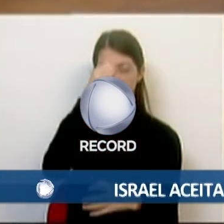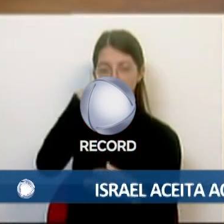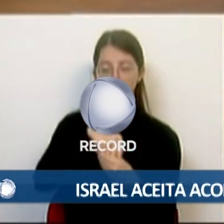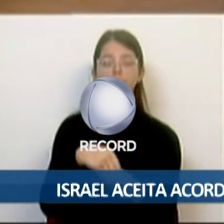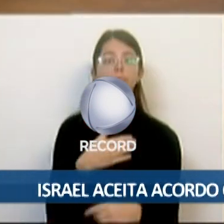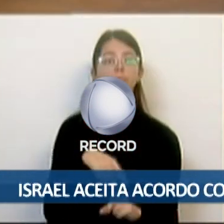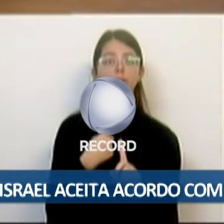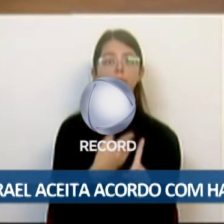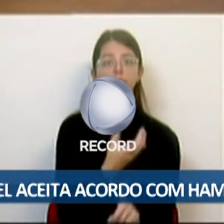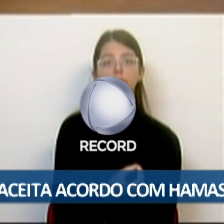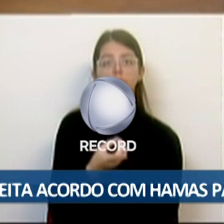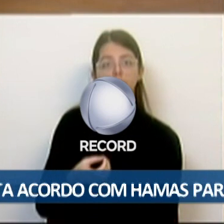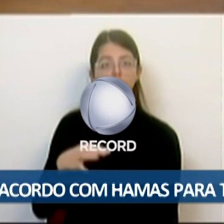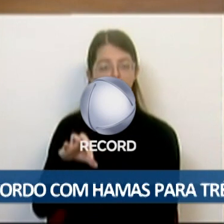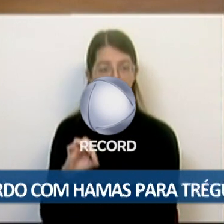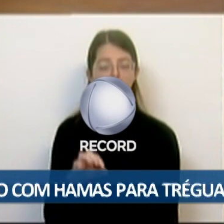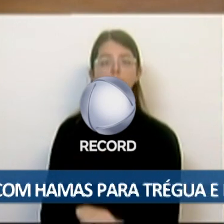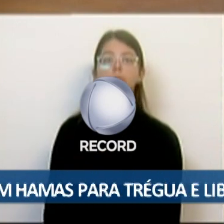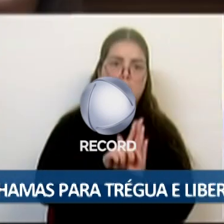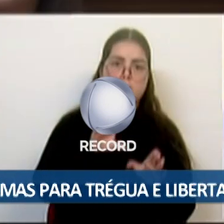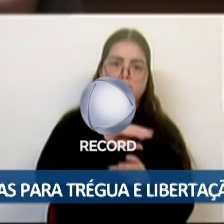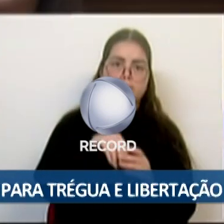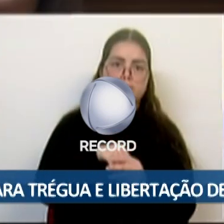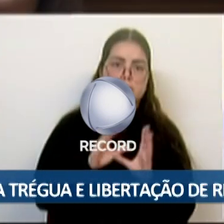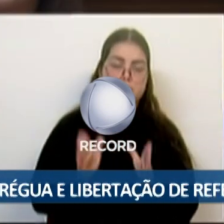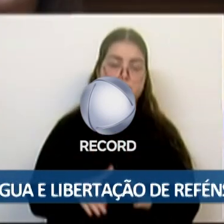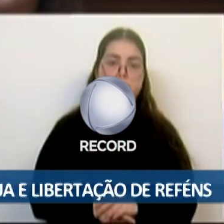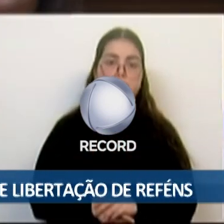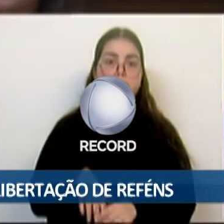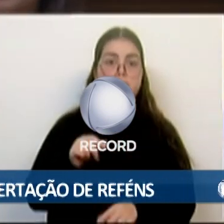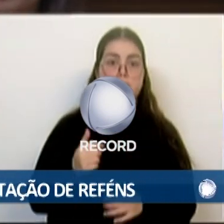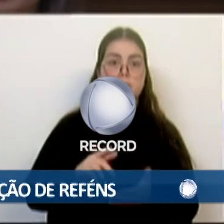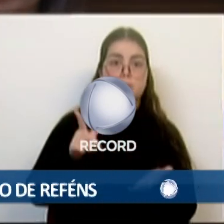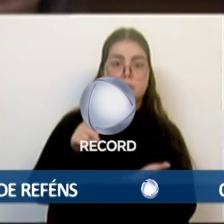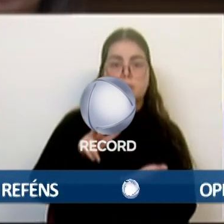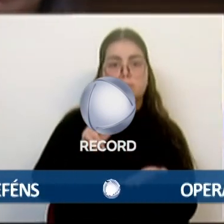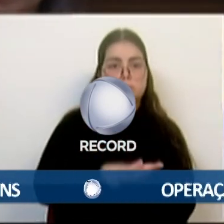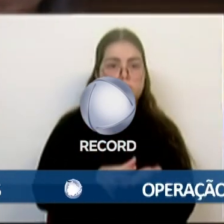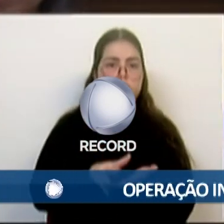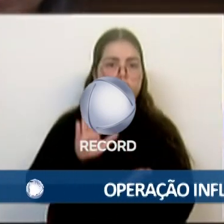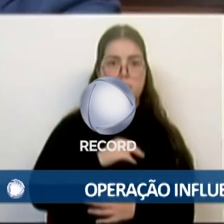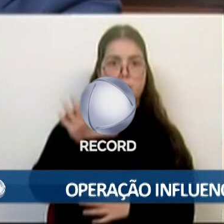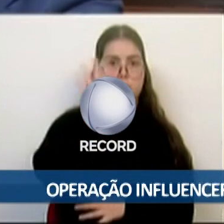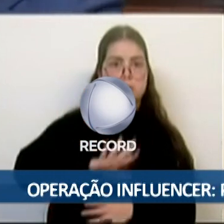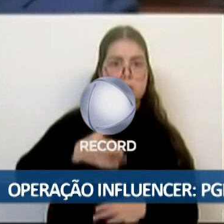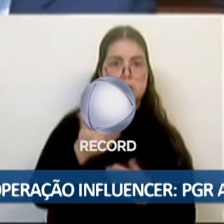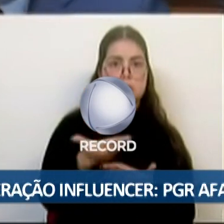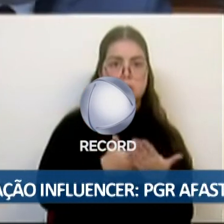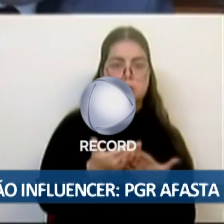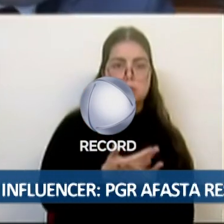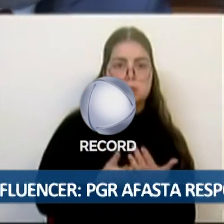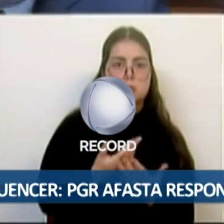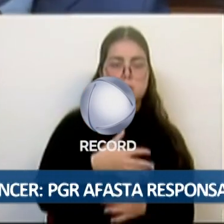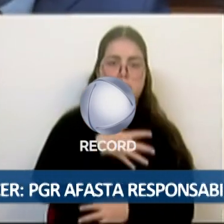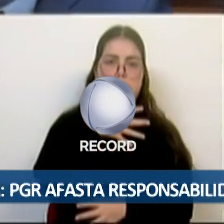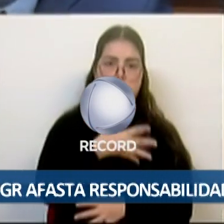PAN e LIVRE abstiveram-se na votação na Generalidade, mas esperam ver as propostas de alteração aprovadas, num dia em que o